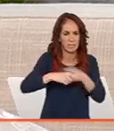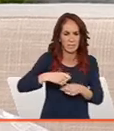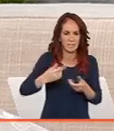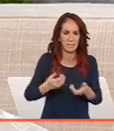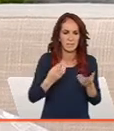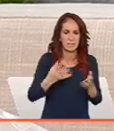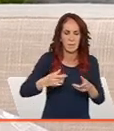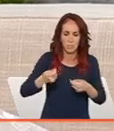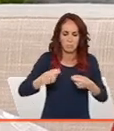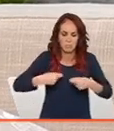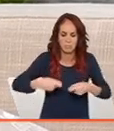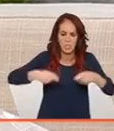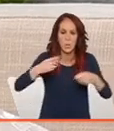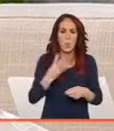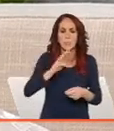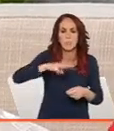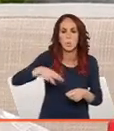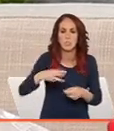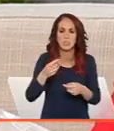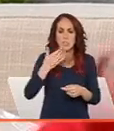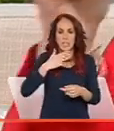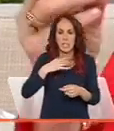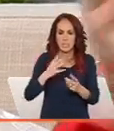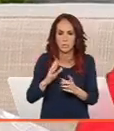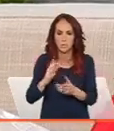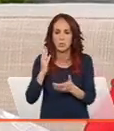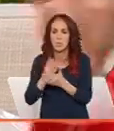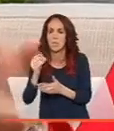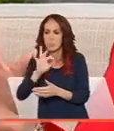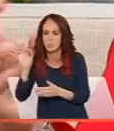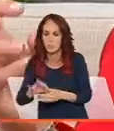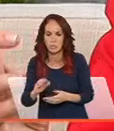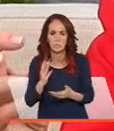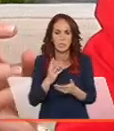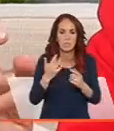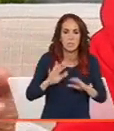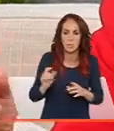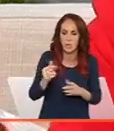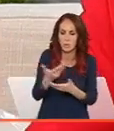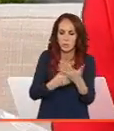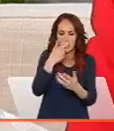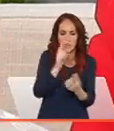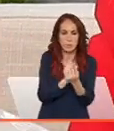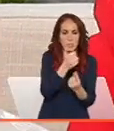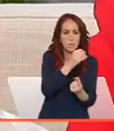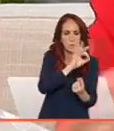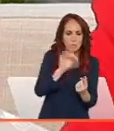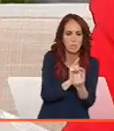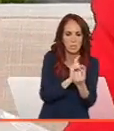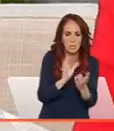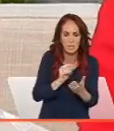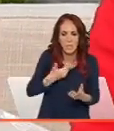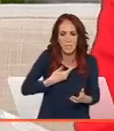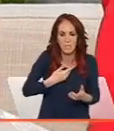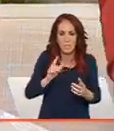4 milhões de créditos mal parados que os portugueses não pagam por apenas 10%, ou seja, 400, e não hei de negociar com a pessoa 50%? Claro, a